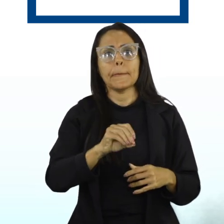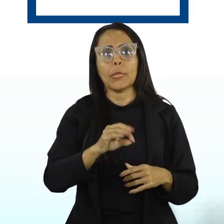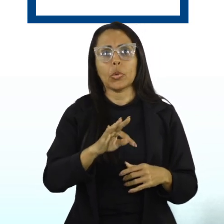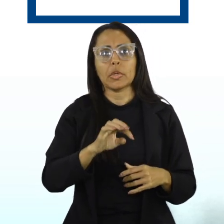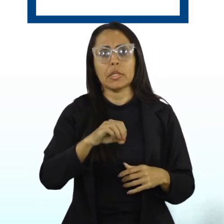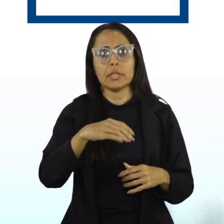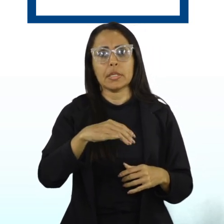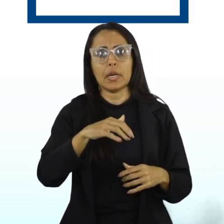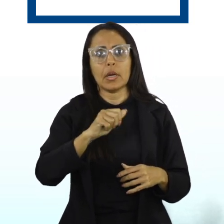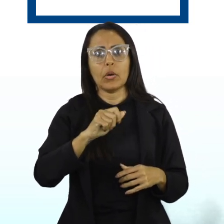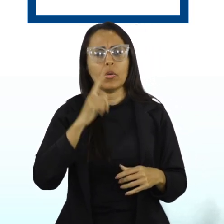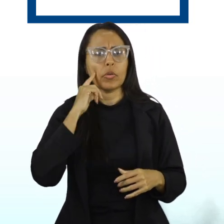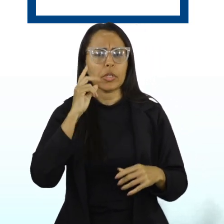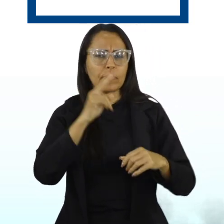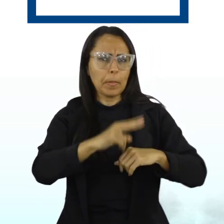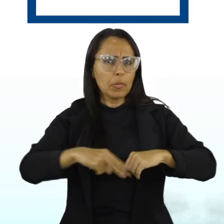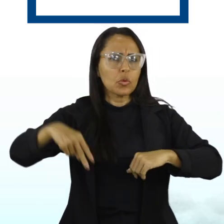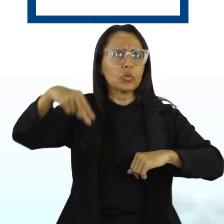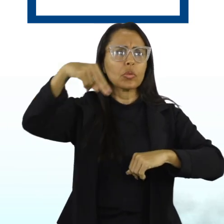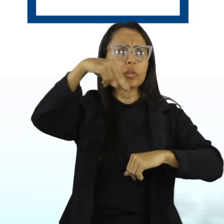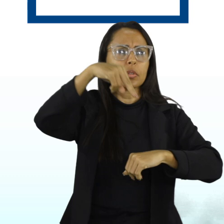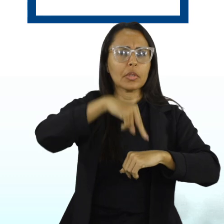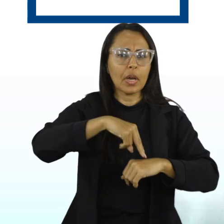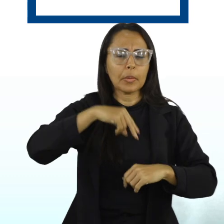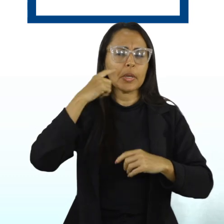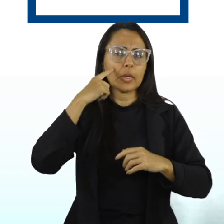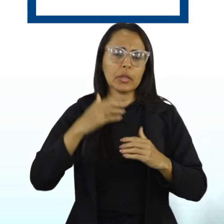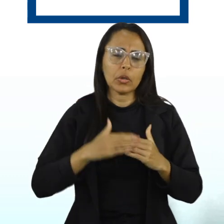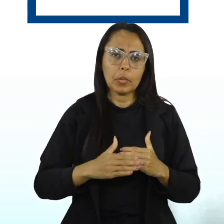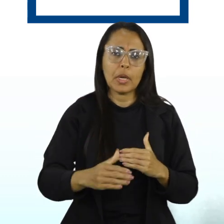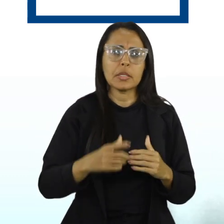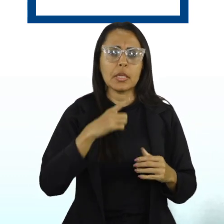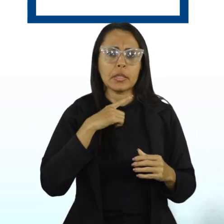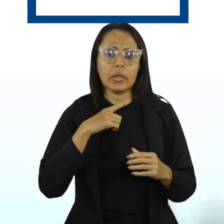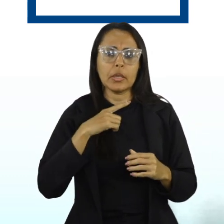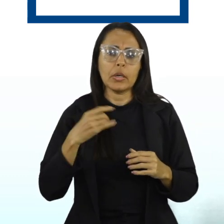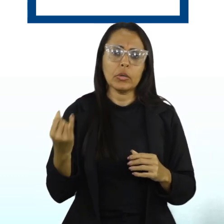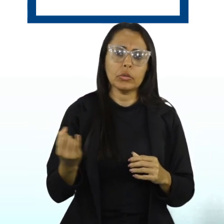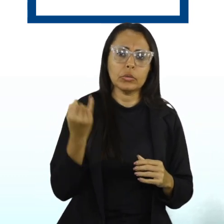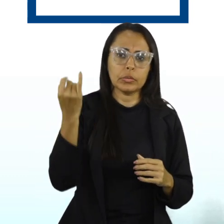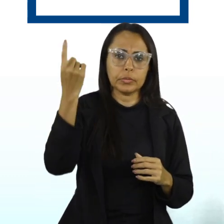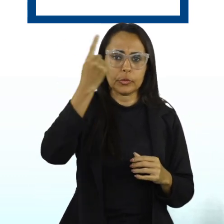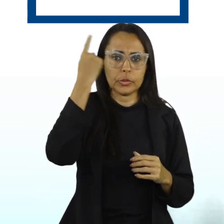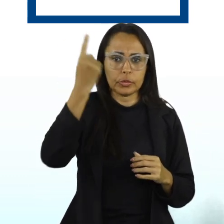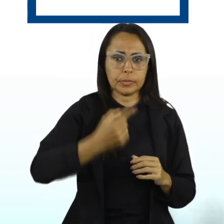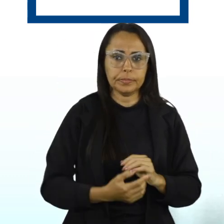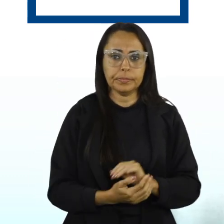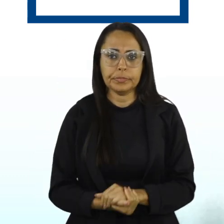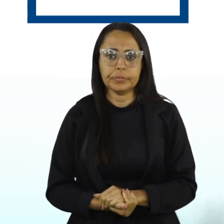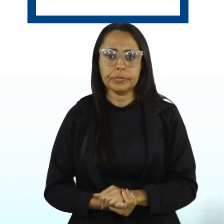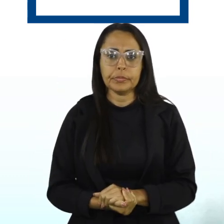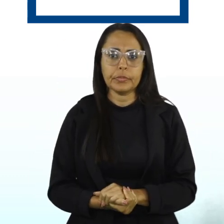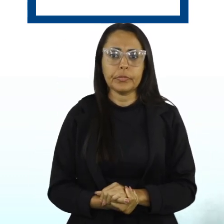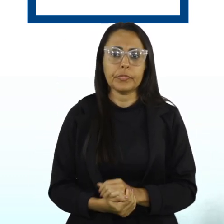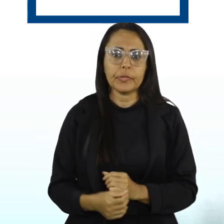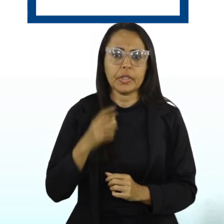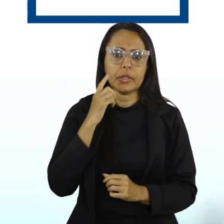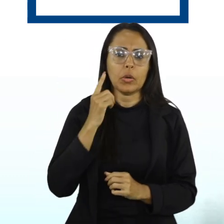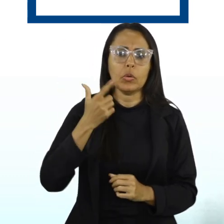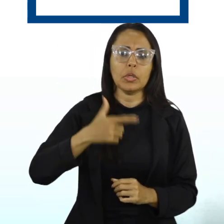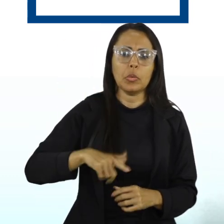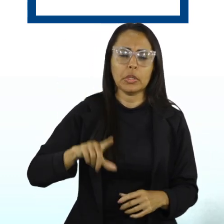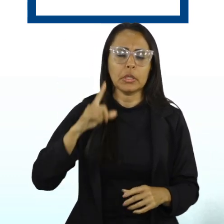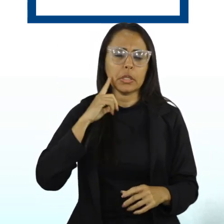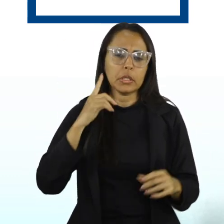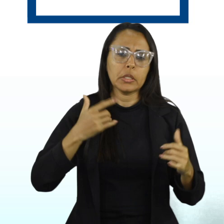elástica, que vai impulsionar o atleta para que ele comece a ter uma altura. Opa, falou de altura, é uma outra modalidade